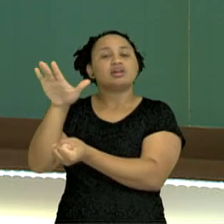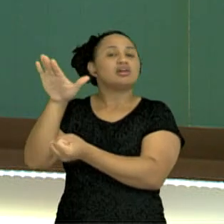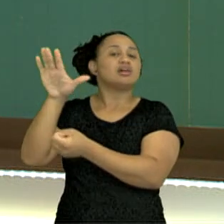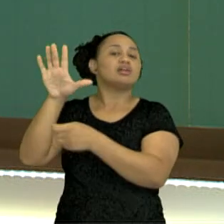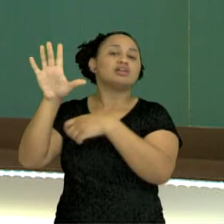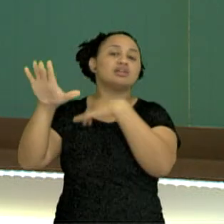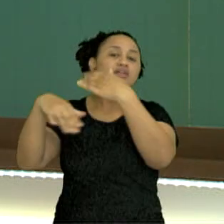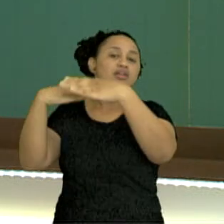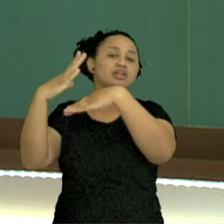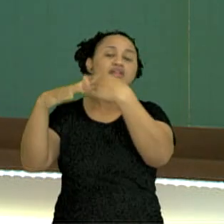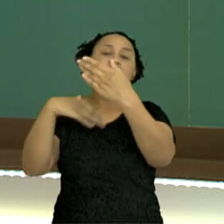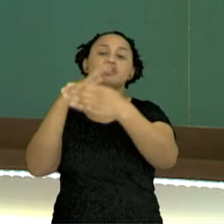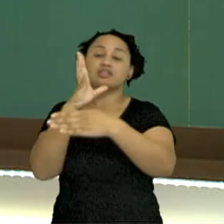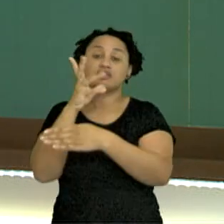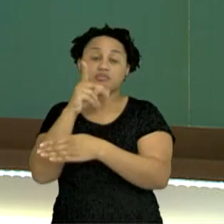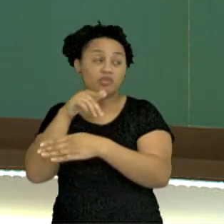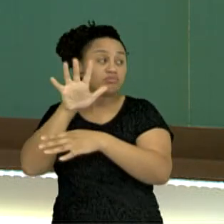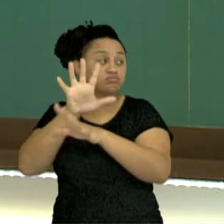atmosfera, fazendo com que haja